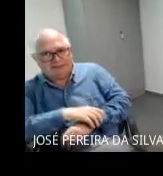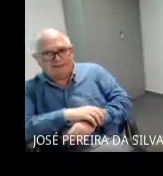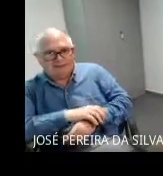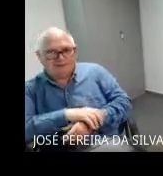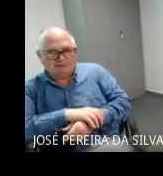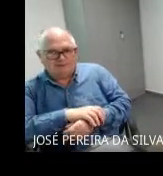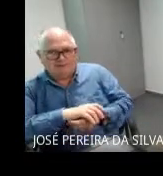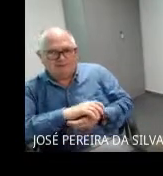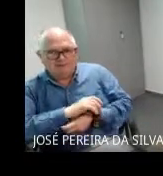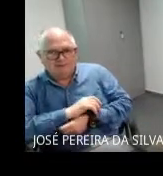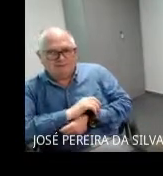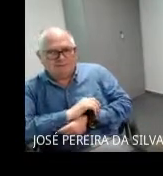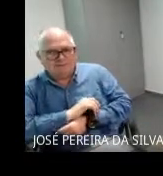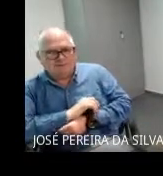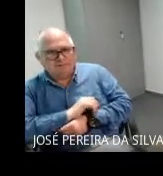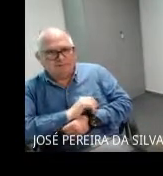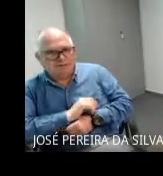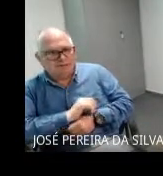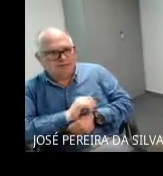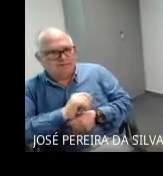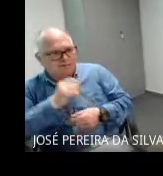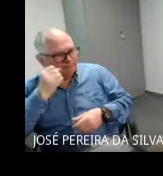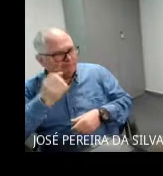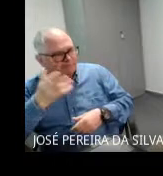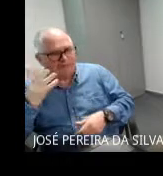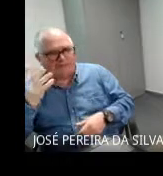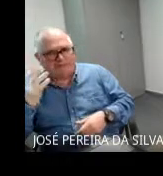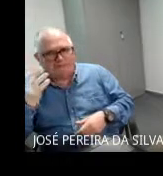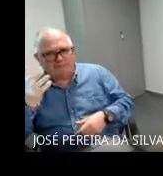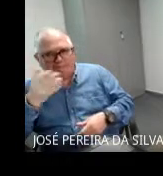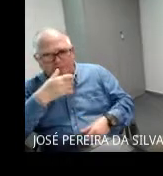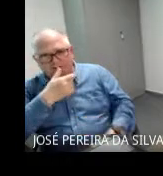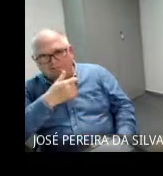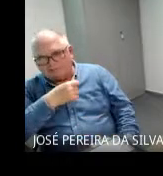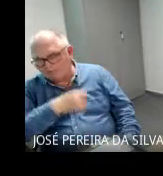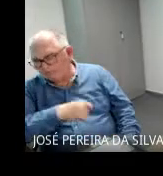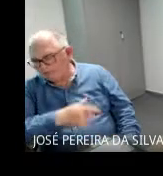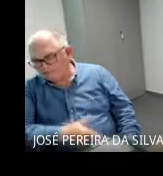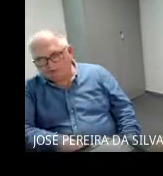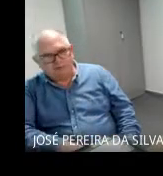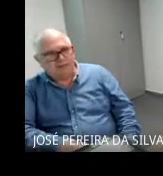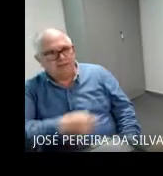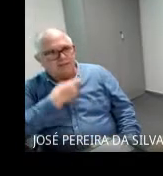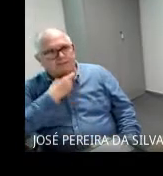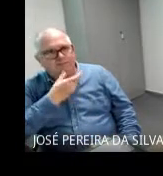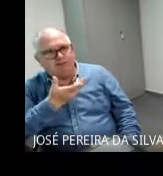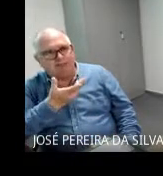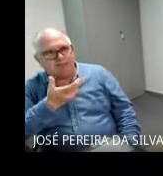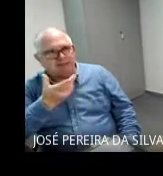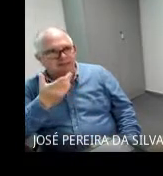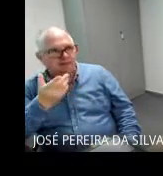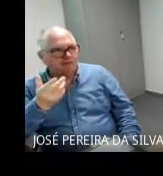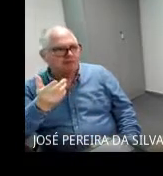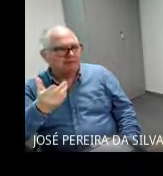técnica. Né, a senhora falou. Depende, a pessoa tem um potencial muito grande para curar usando o sopro quente, que pega